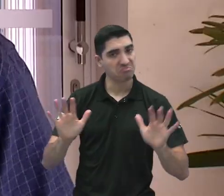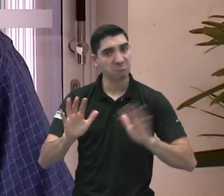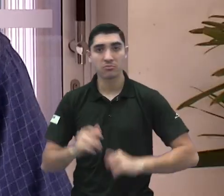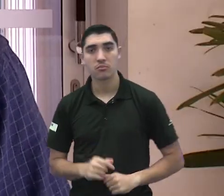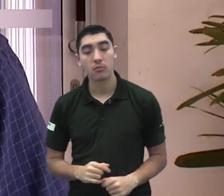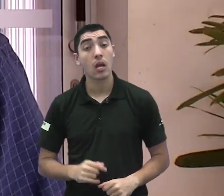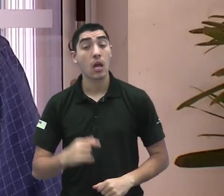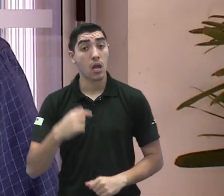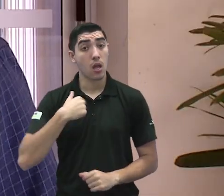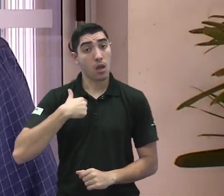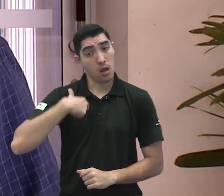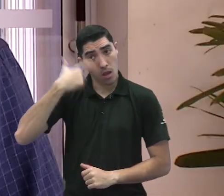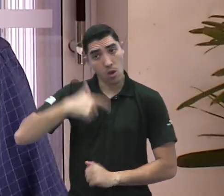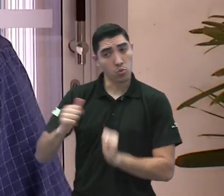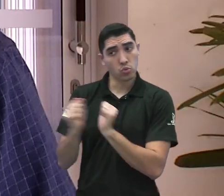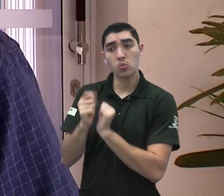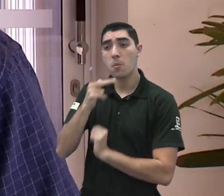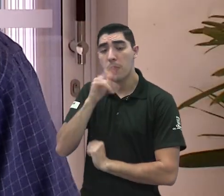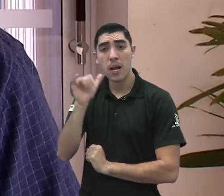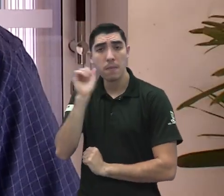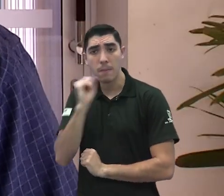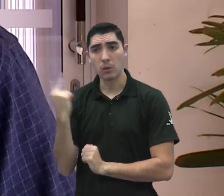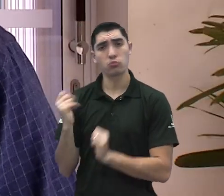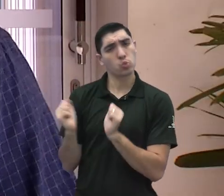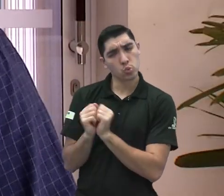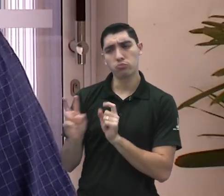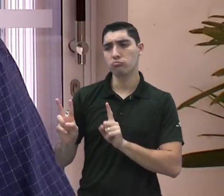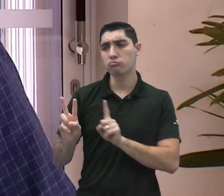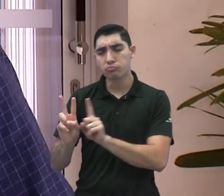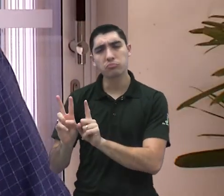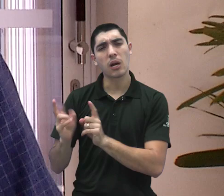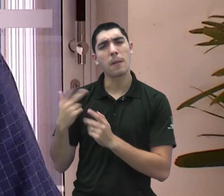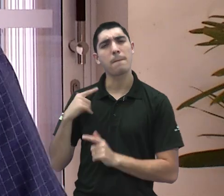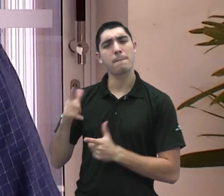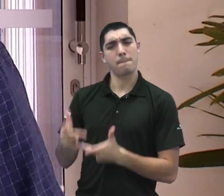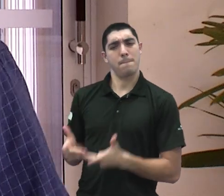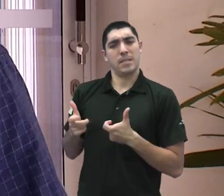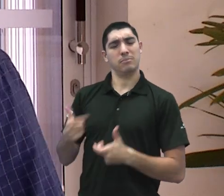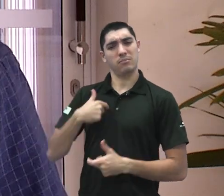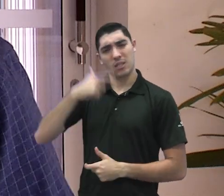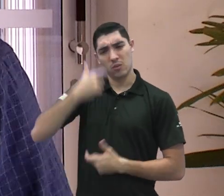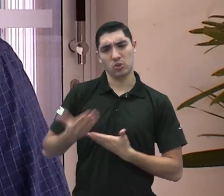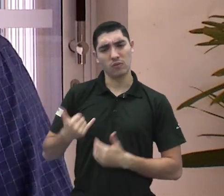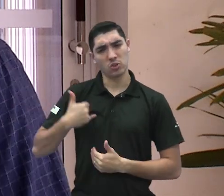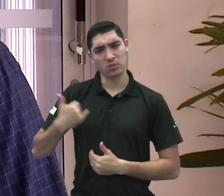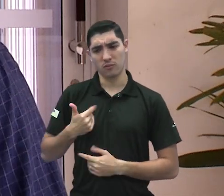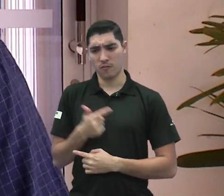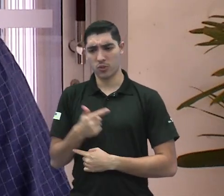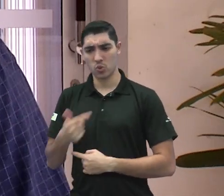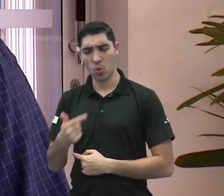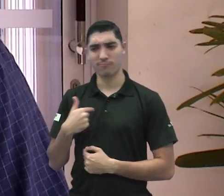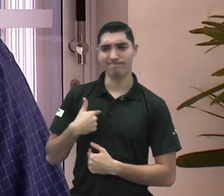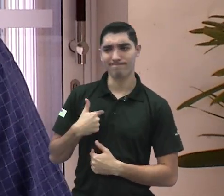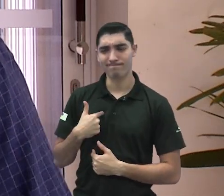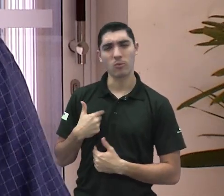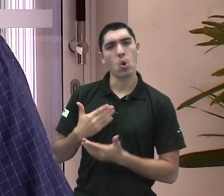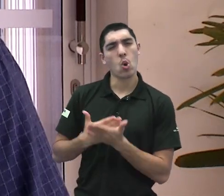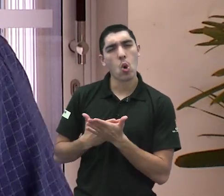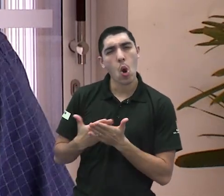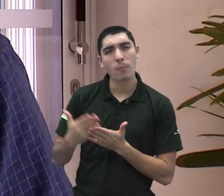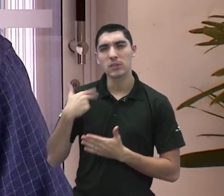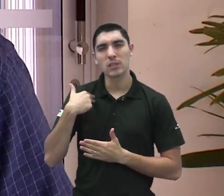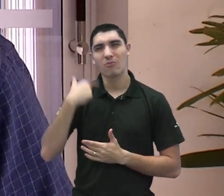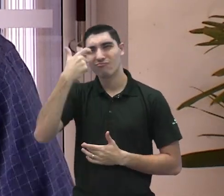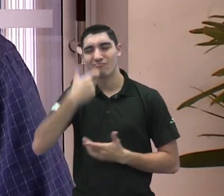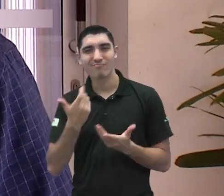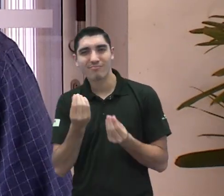Na convivência com os meus pais, que são pessoas muito queridas para mim, eu percebi que na minha juventude, no meu ímpeto ali de 22 anos, eu estava passando